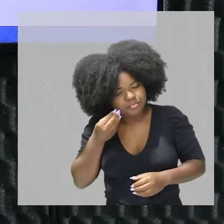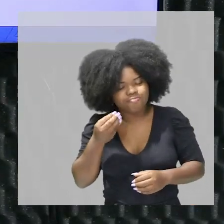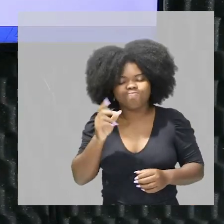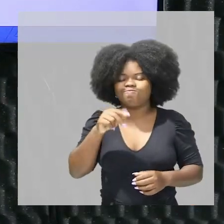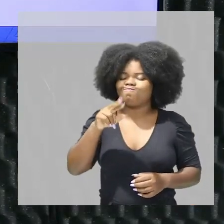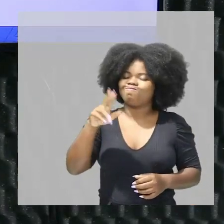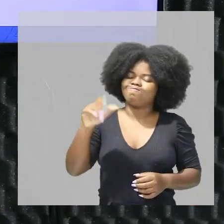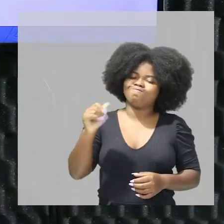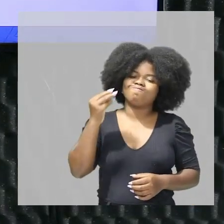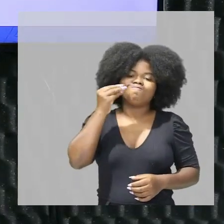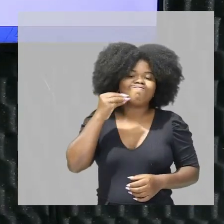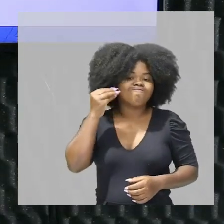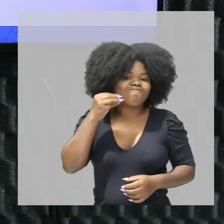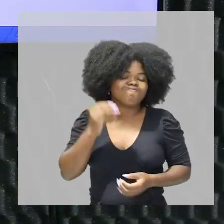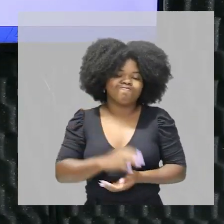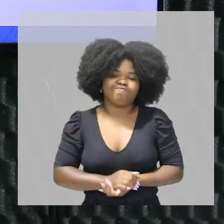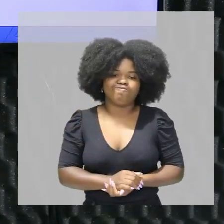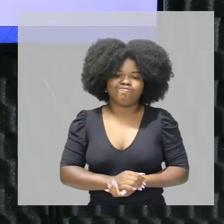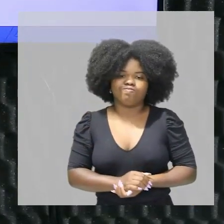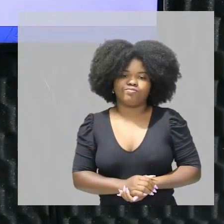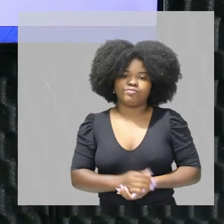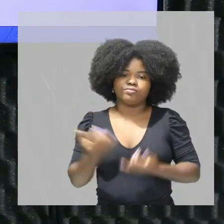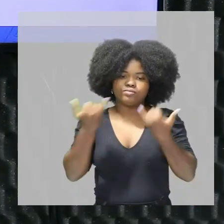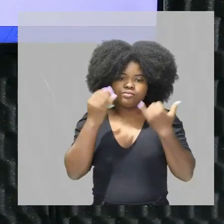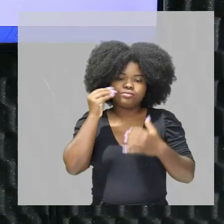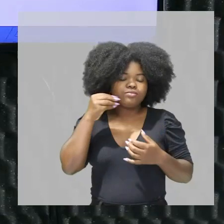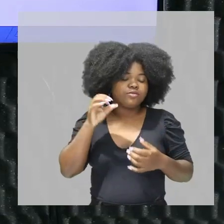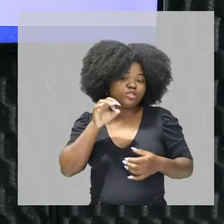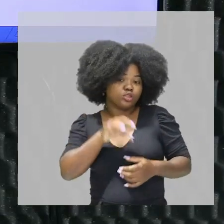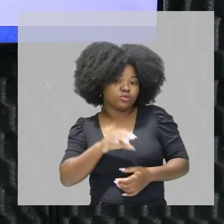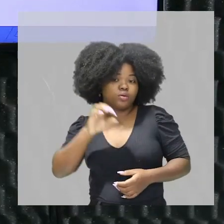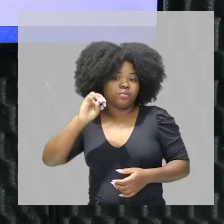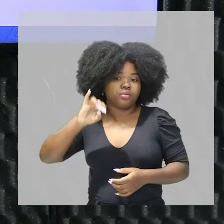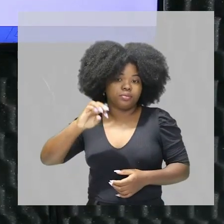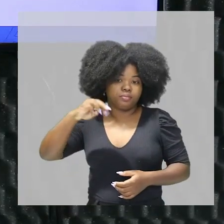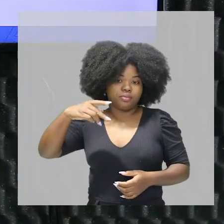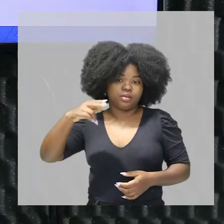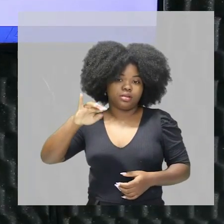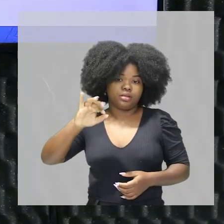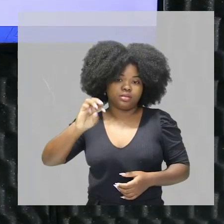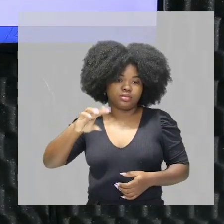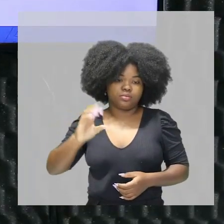o racionalismo e o empirismo os dados da experiência falam só sobre o empirismo